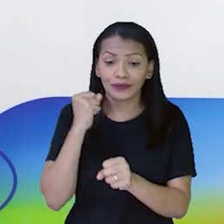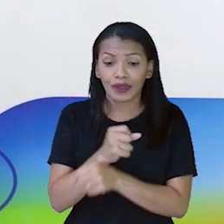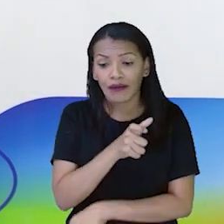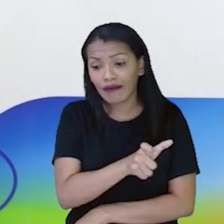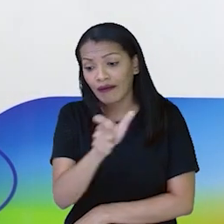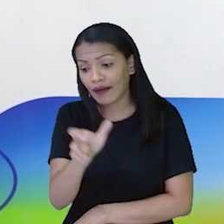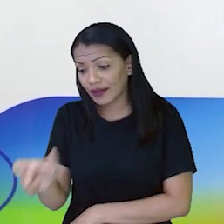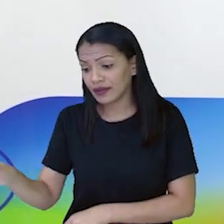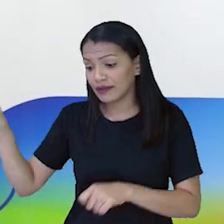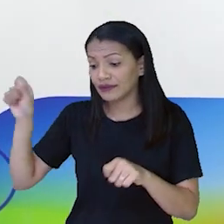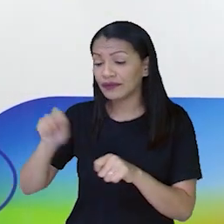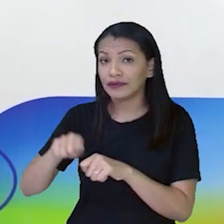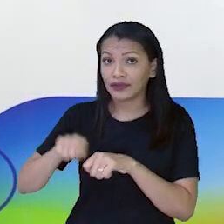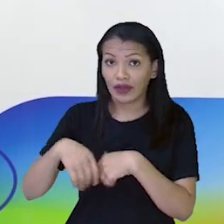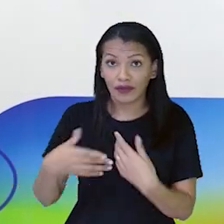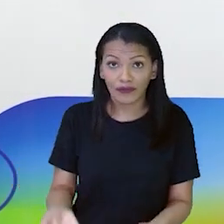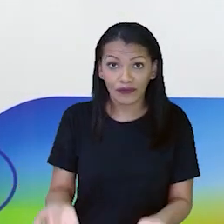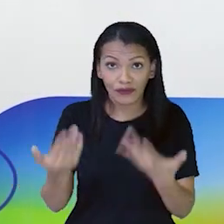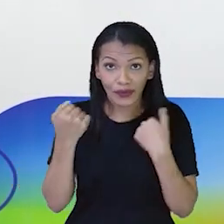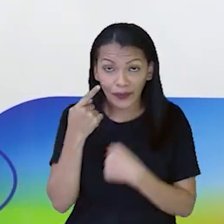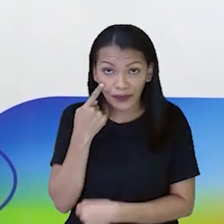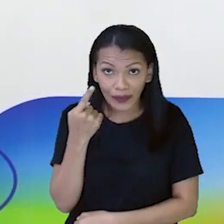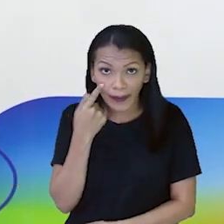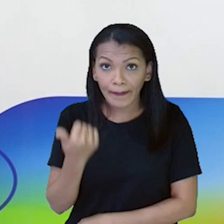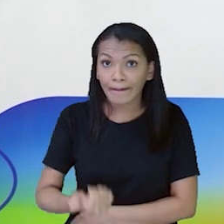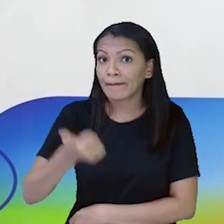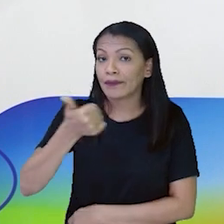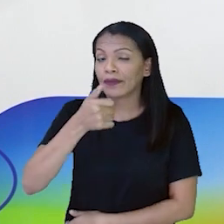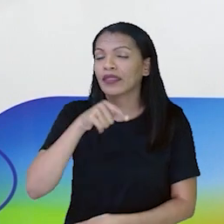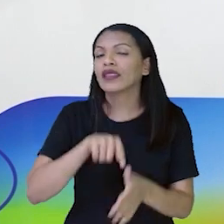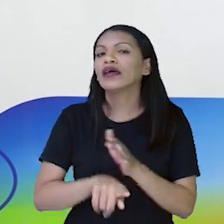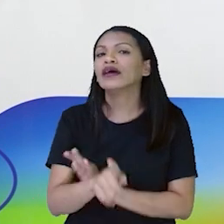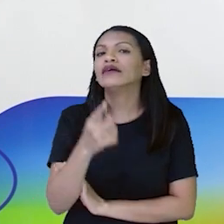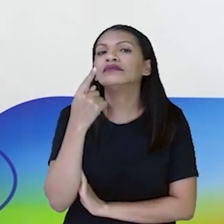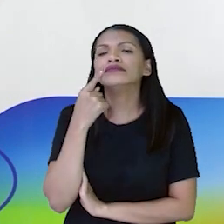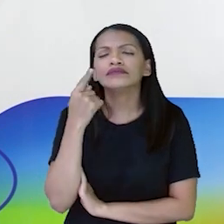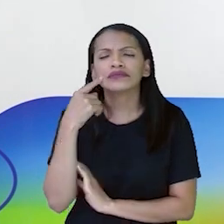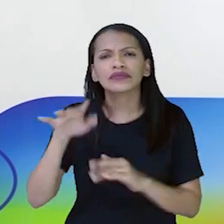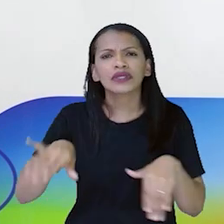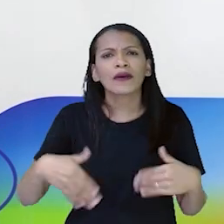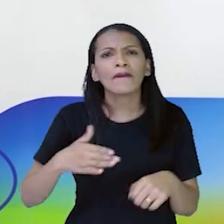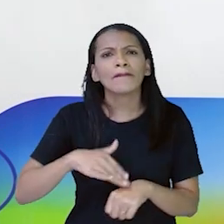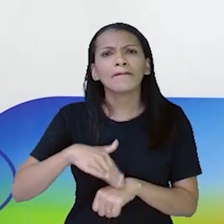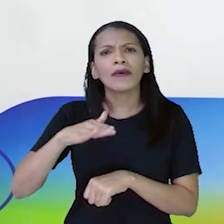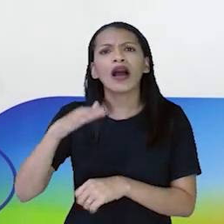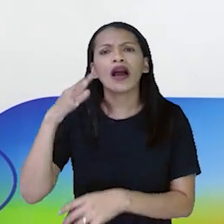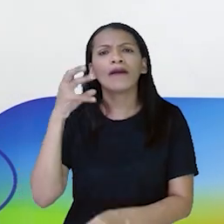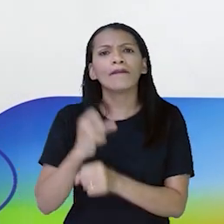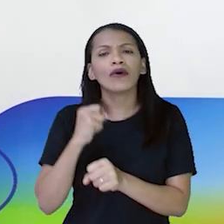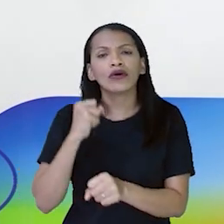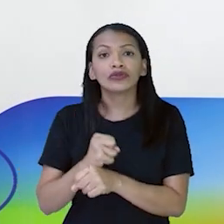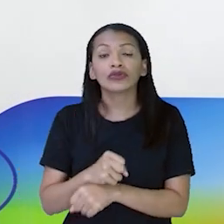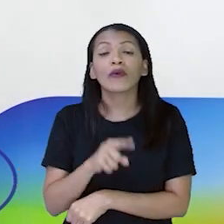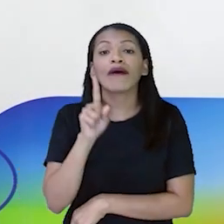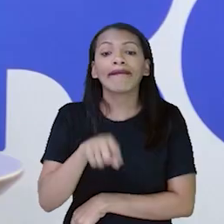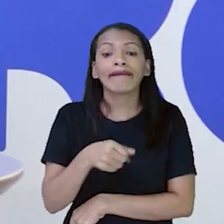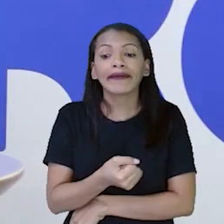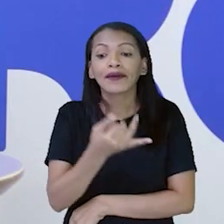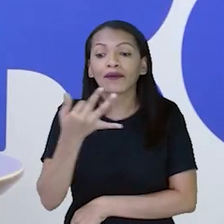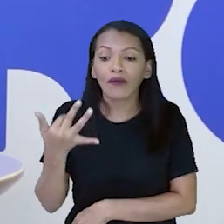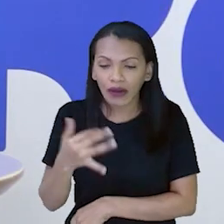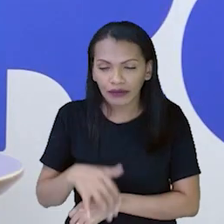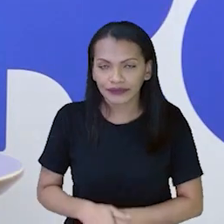fez. Então, vamos lá. Ele quer saber a primeira pergunta. Quem marcou mais pontos e quantos? Laura